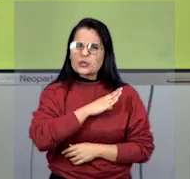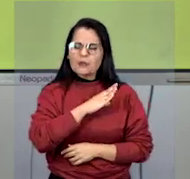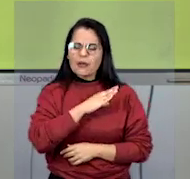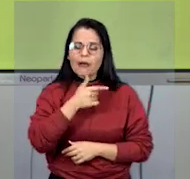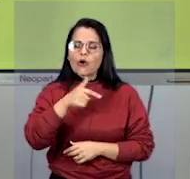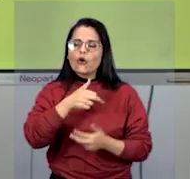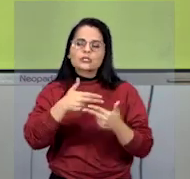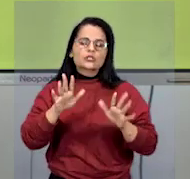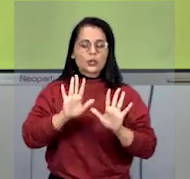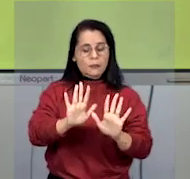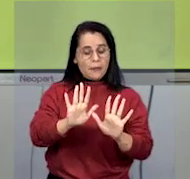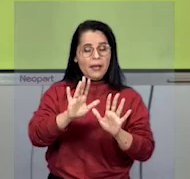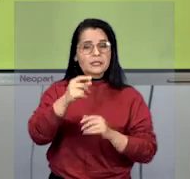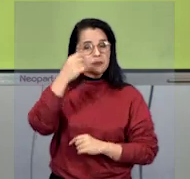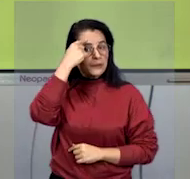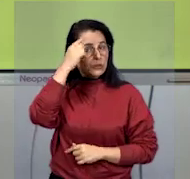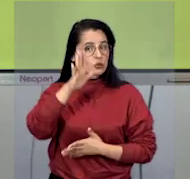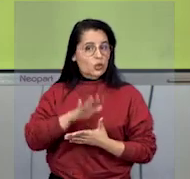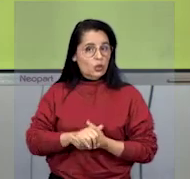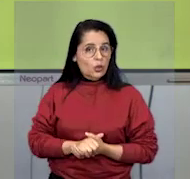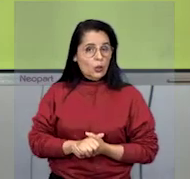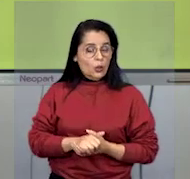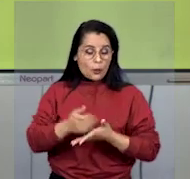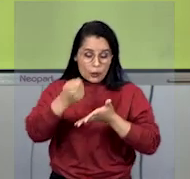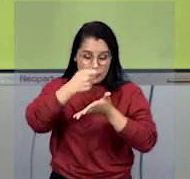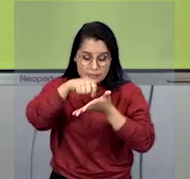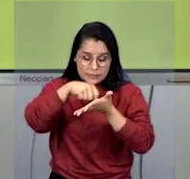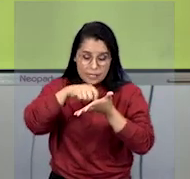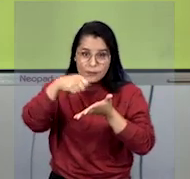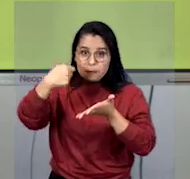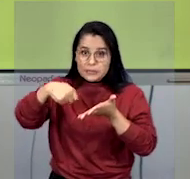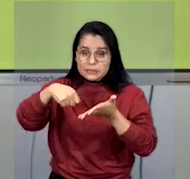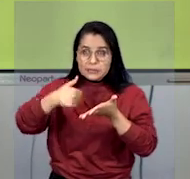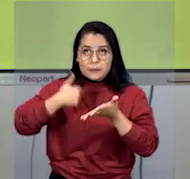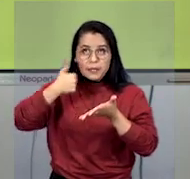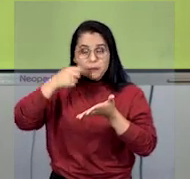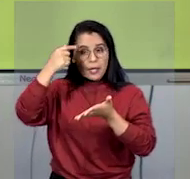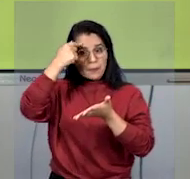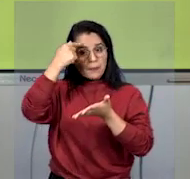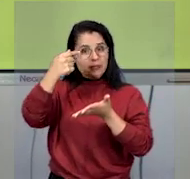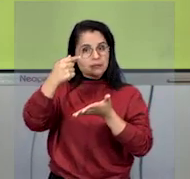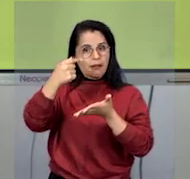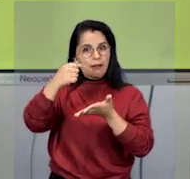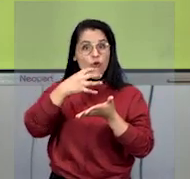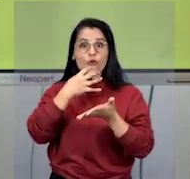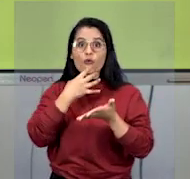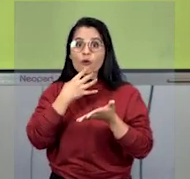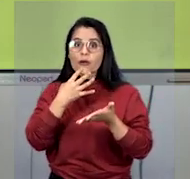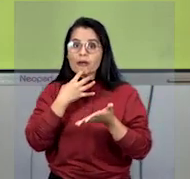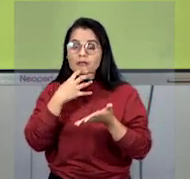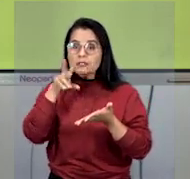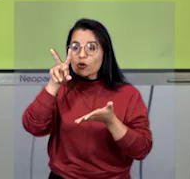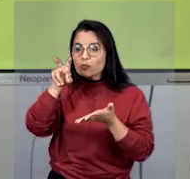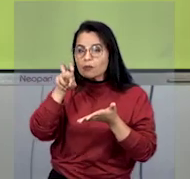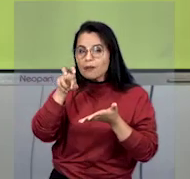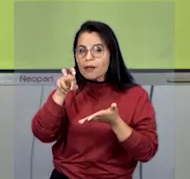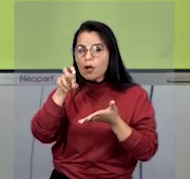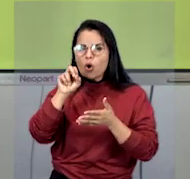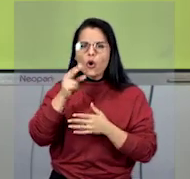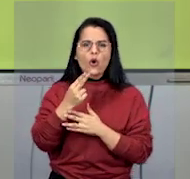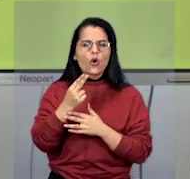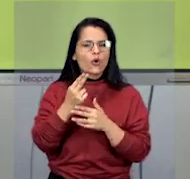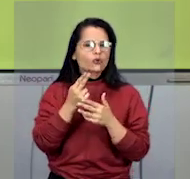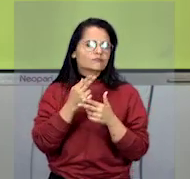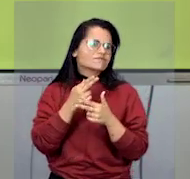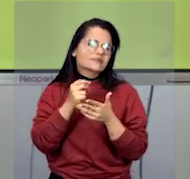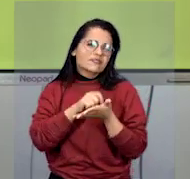conversa. Mas ele pensou. Para escrever, você precisa pensar primeiro. Conhecer primeiro sobre o tema. Ou então você vai escrever coisas que não fazem o